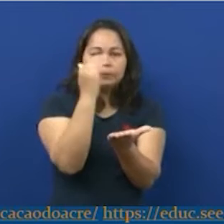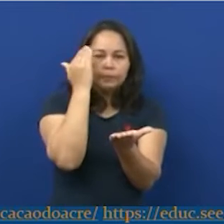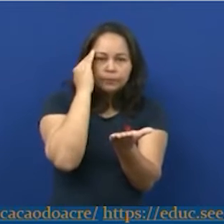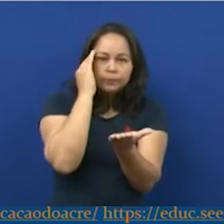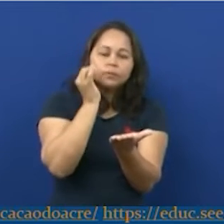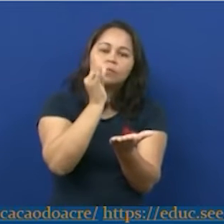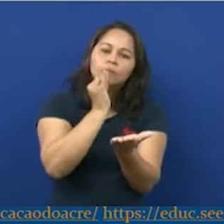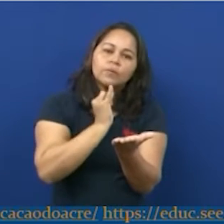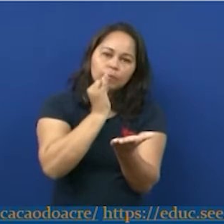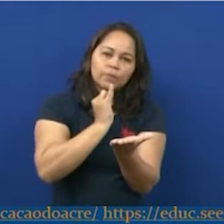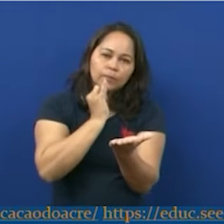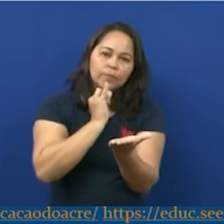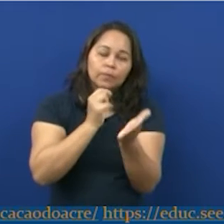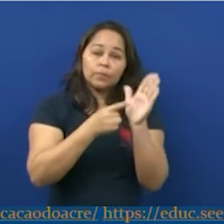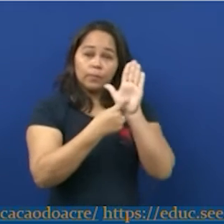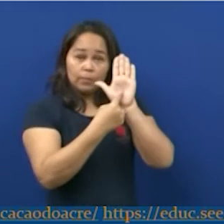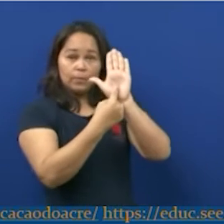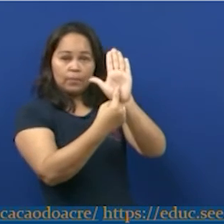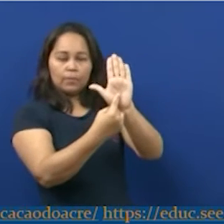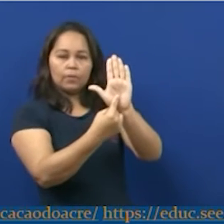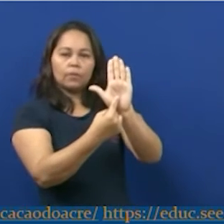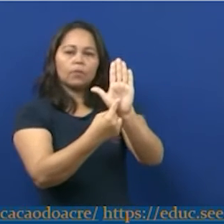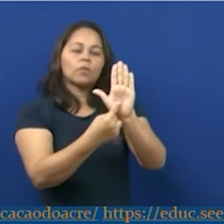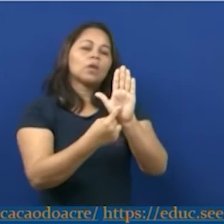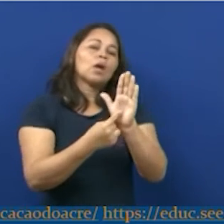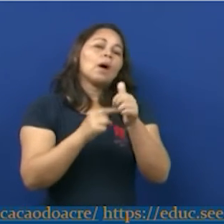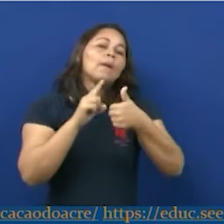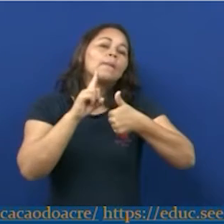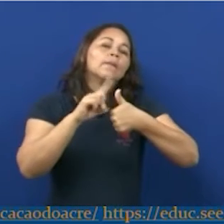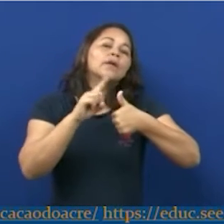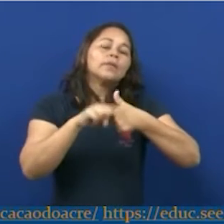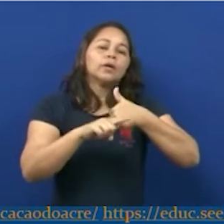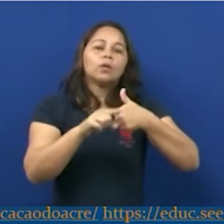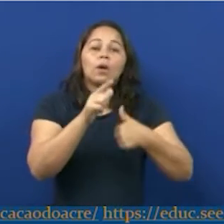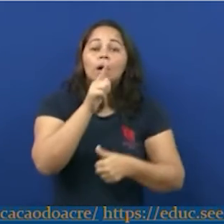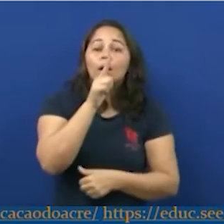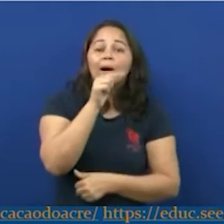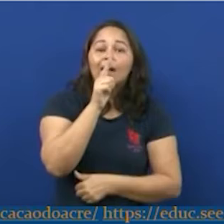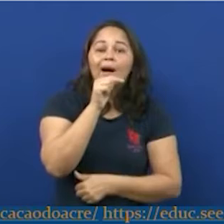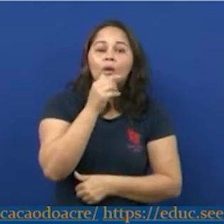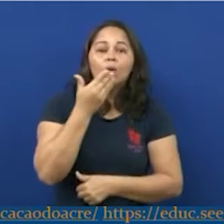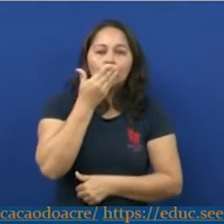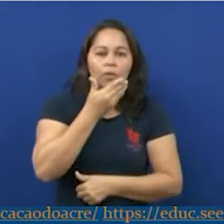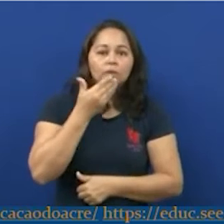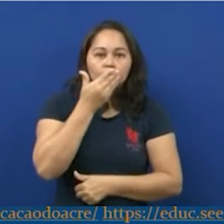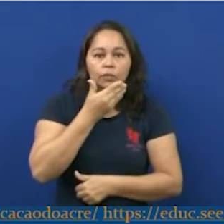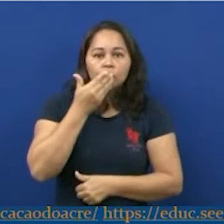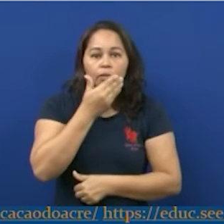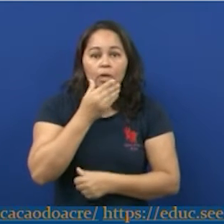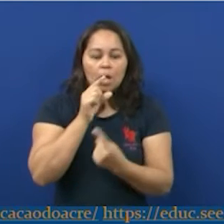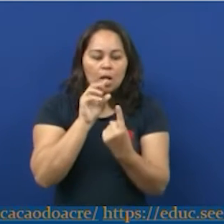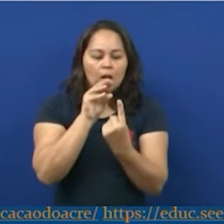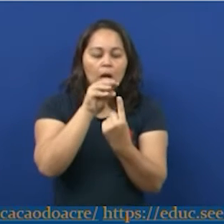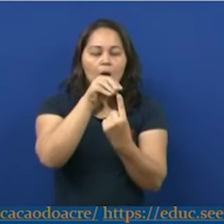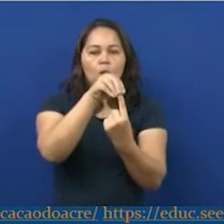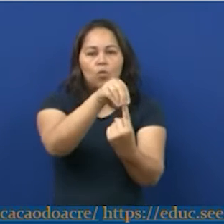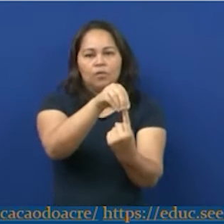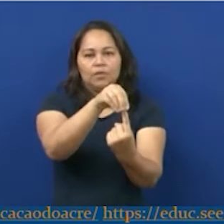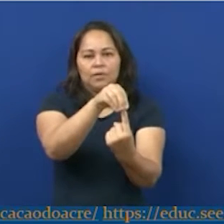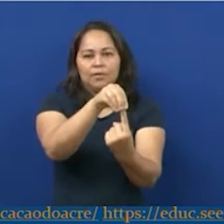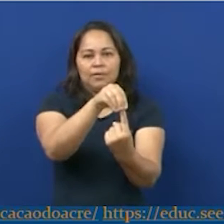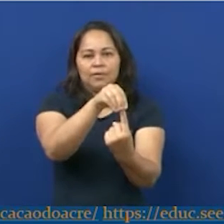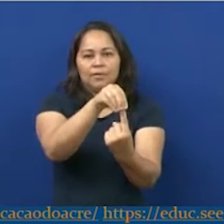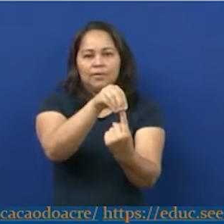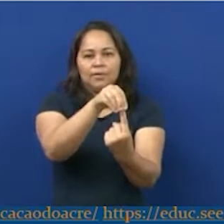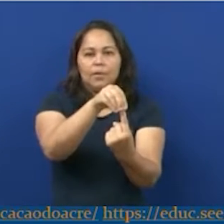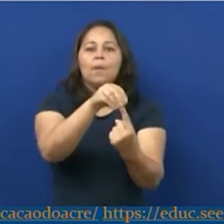tenho alguns exemplos para poder mostrar para você. Primeiramente, um copo de água com açúcar. É uma mistura homogênea